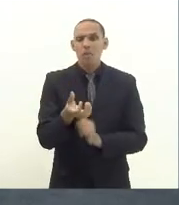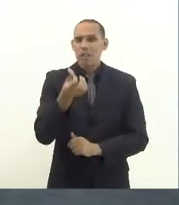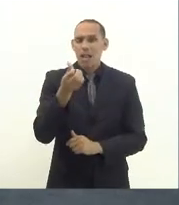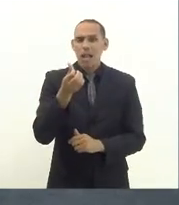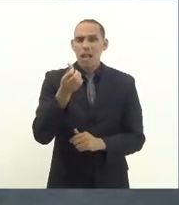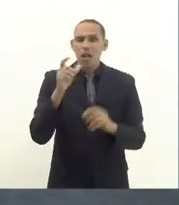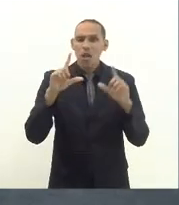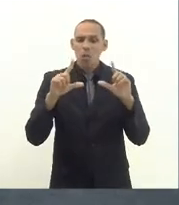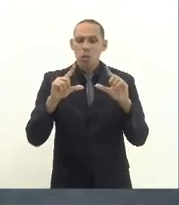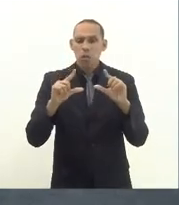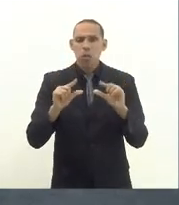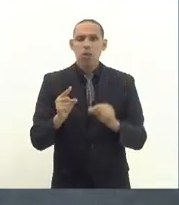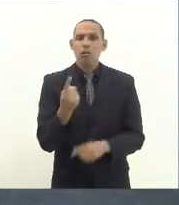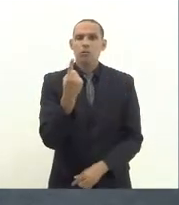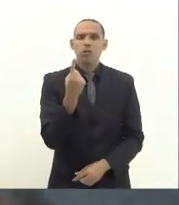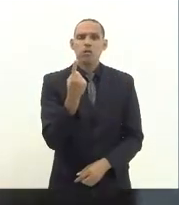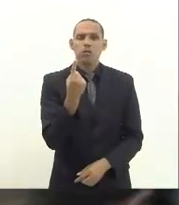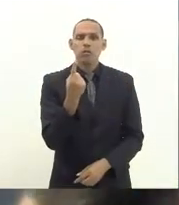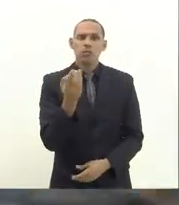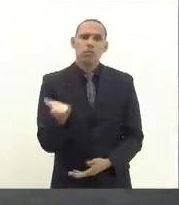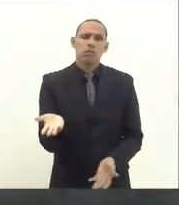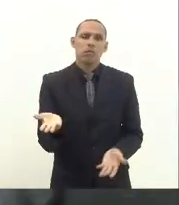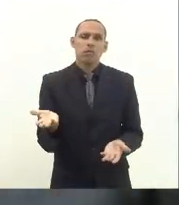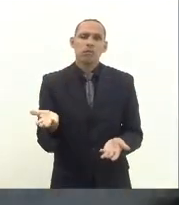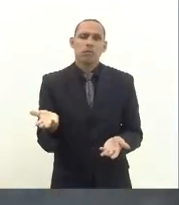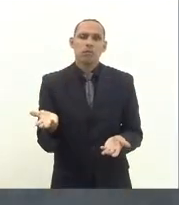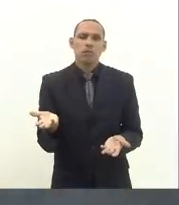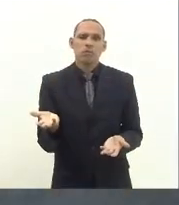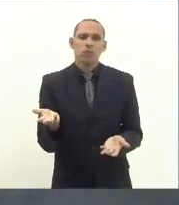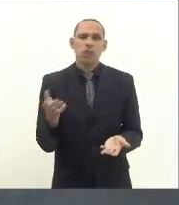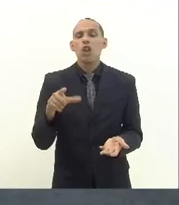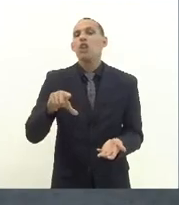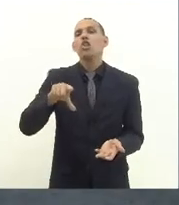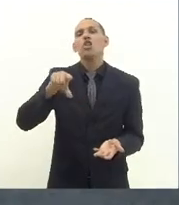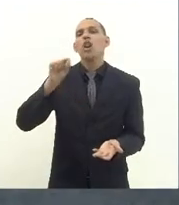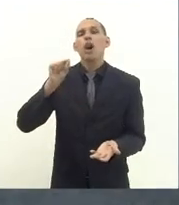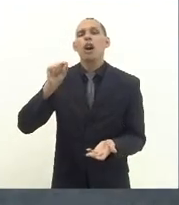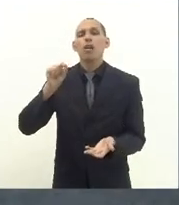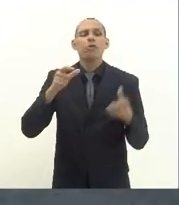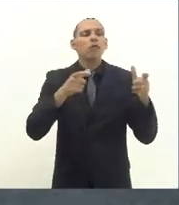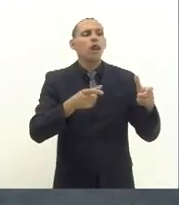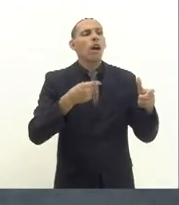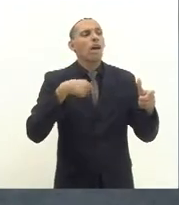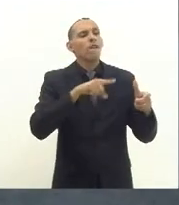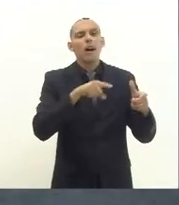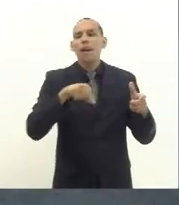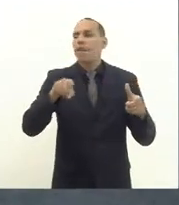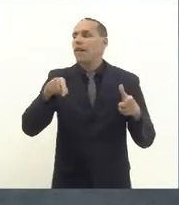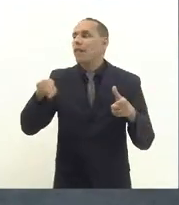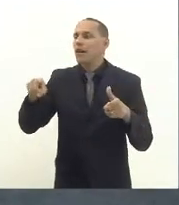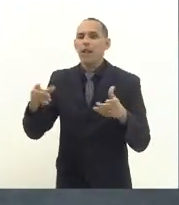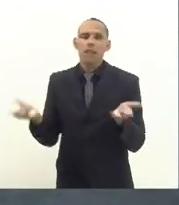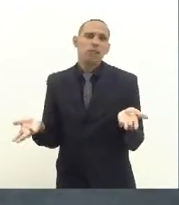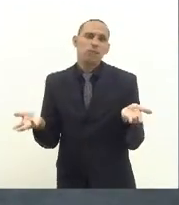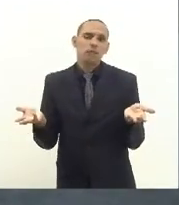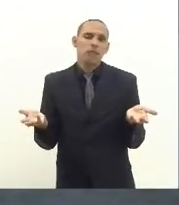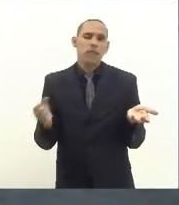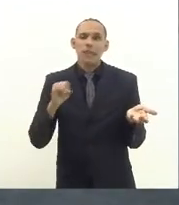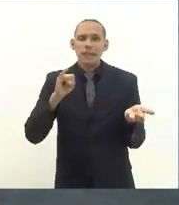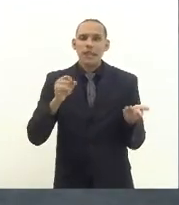viraram virou apenas uma então eles acabam escolhendo né a quem atender no momento quando